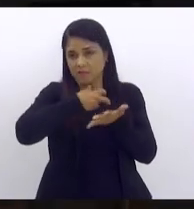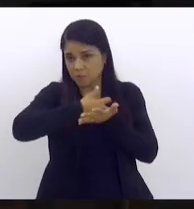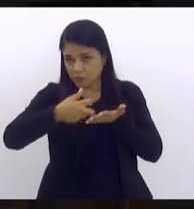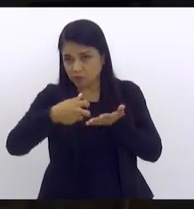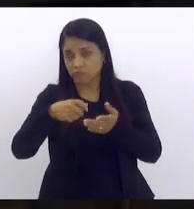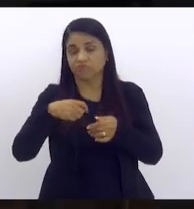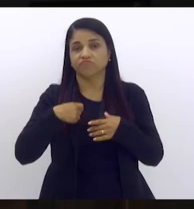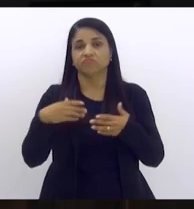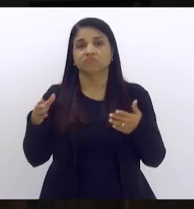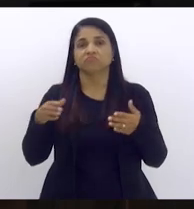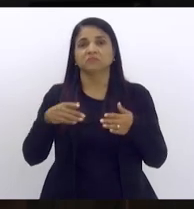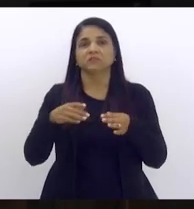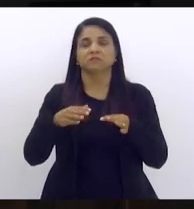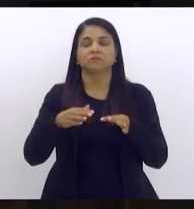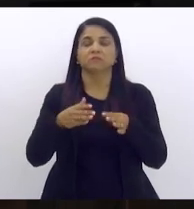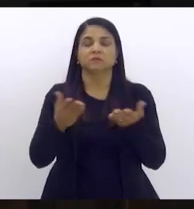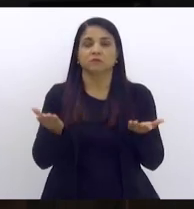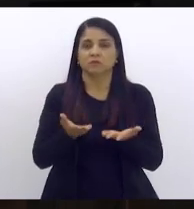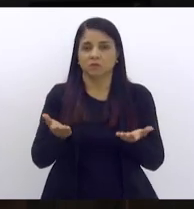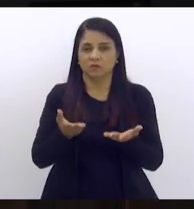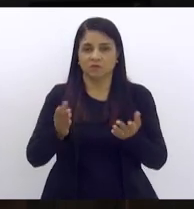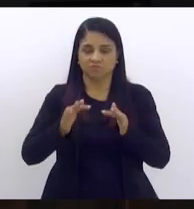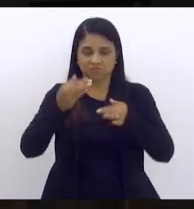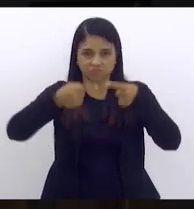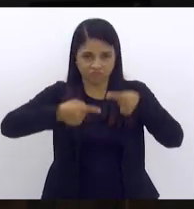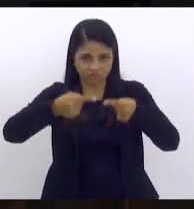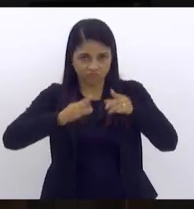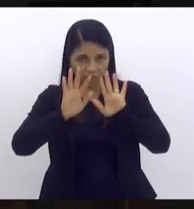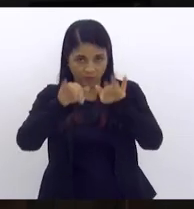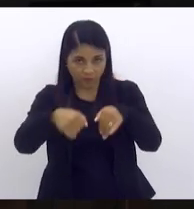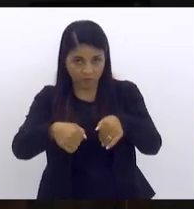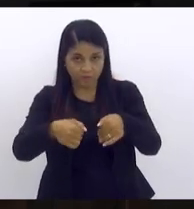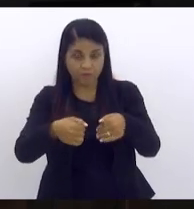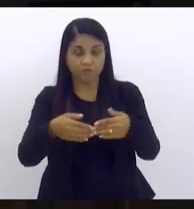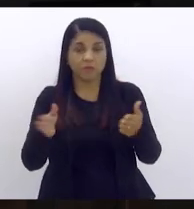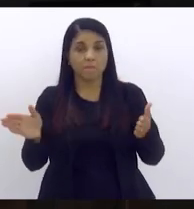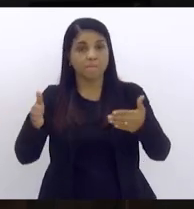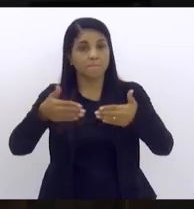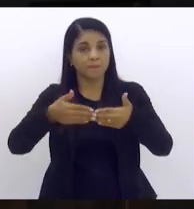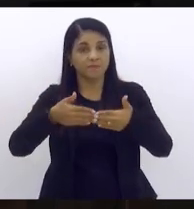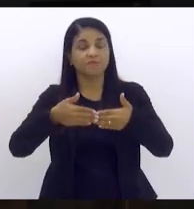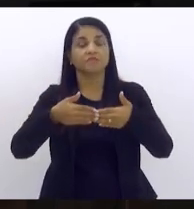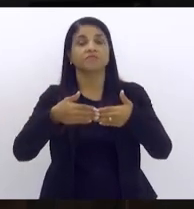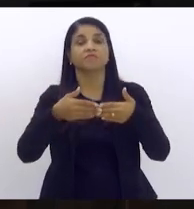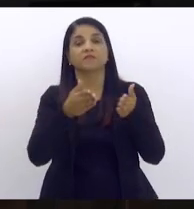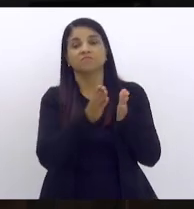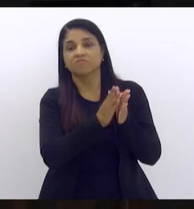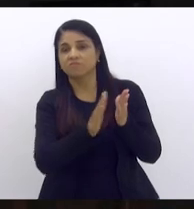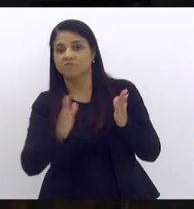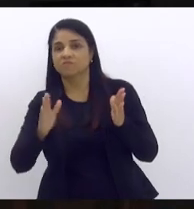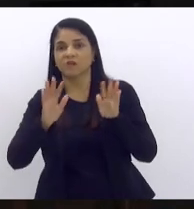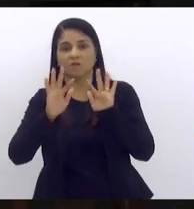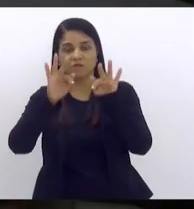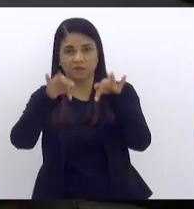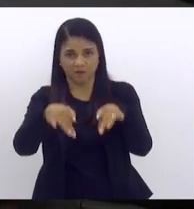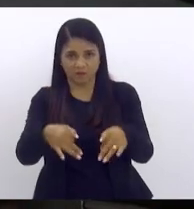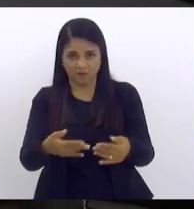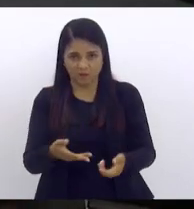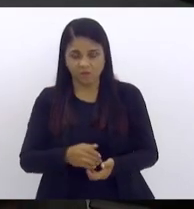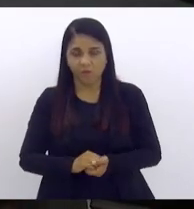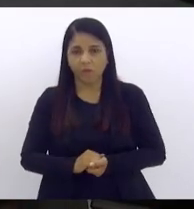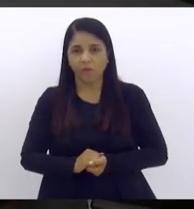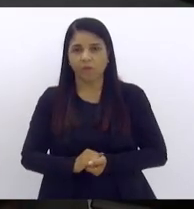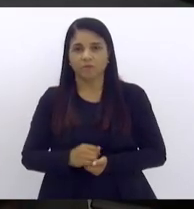nada a tratar, passa ao expediente final. Com a palavra, o deputado Luiz Paulo.